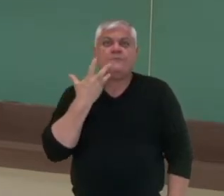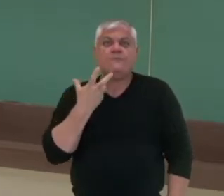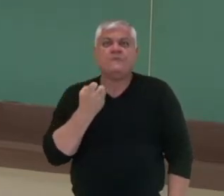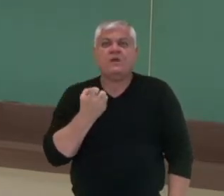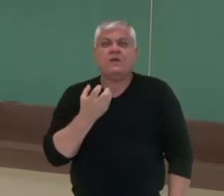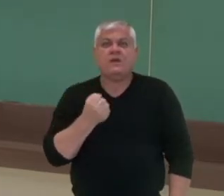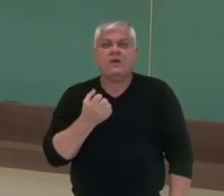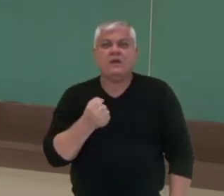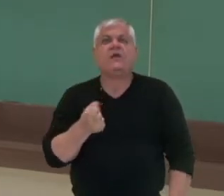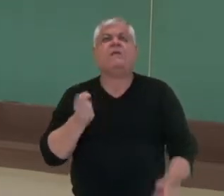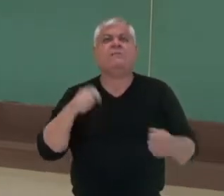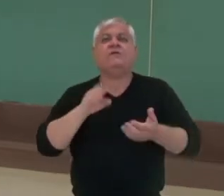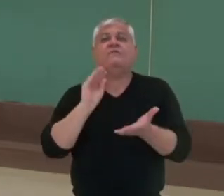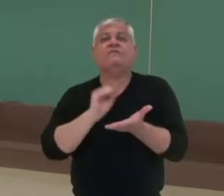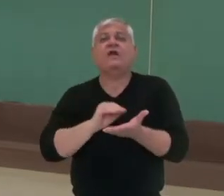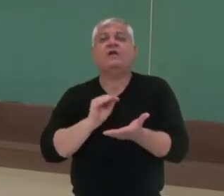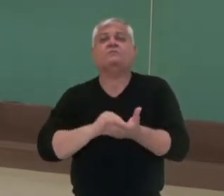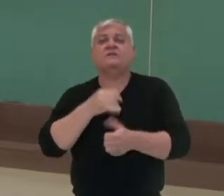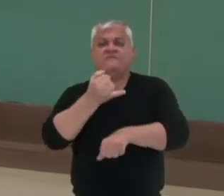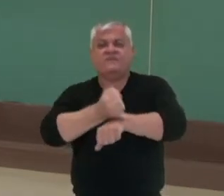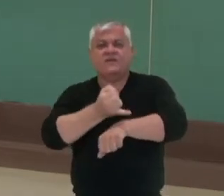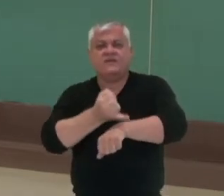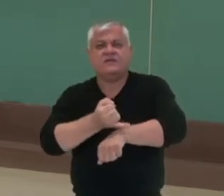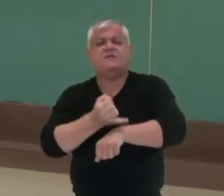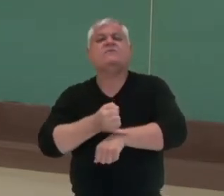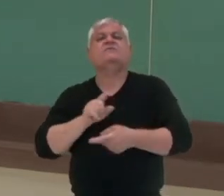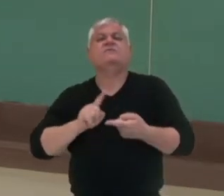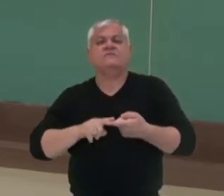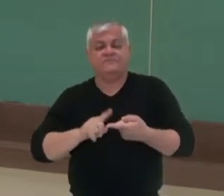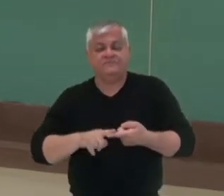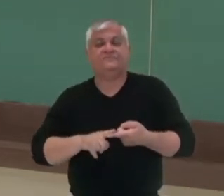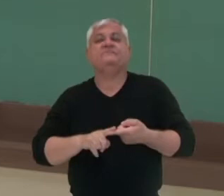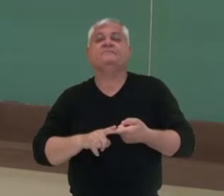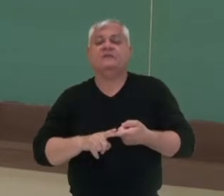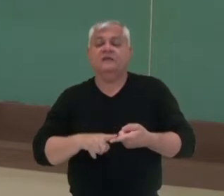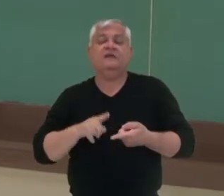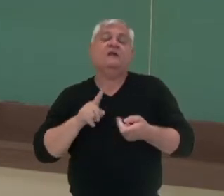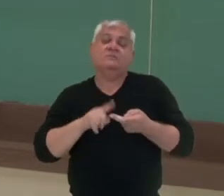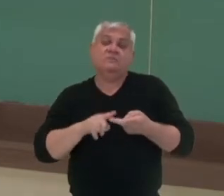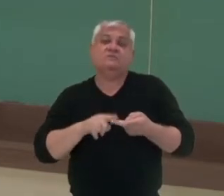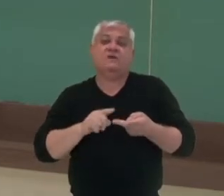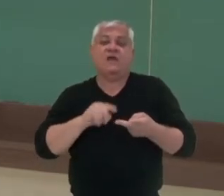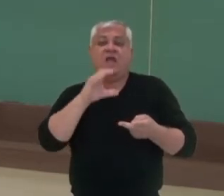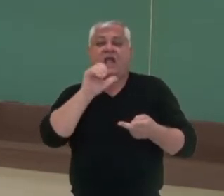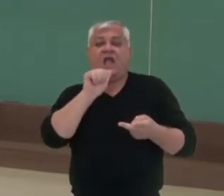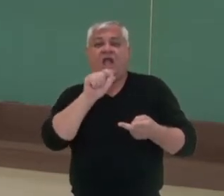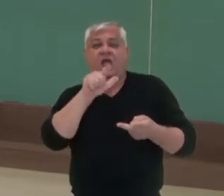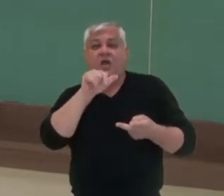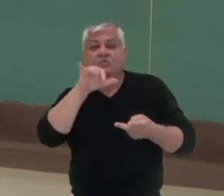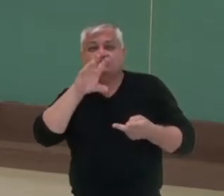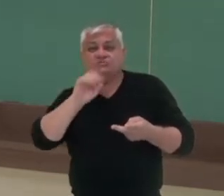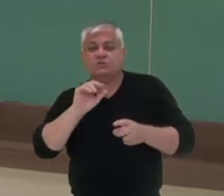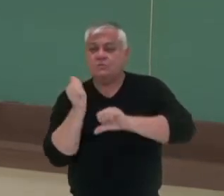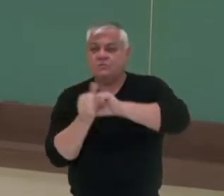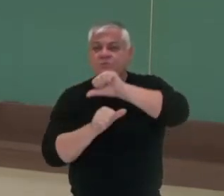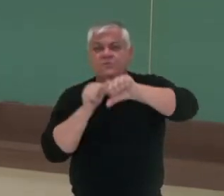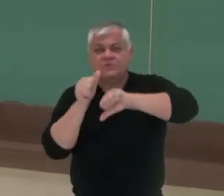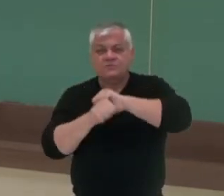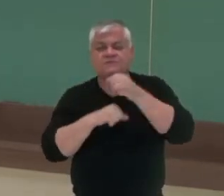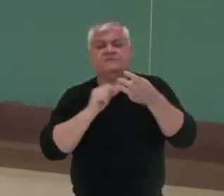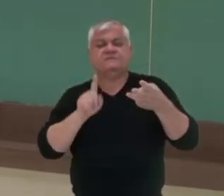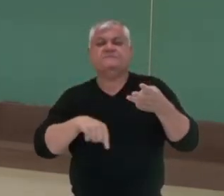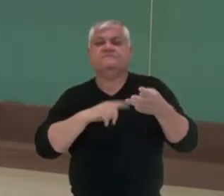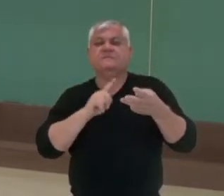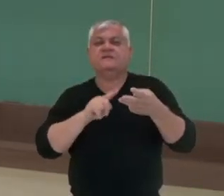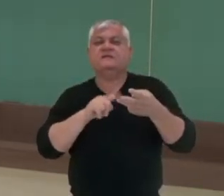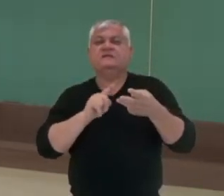por carência de ferro, por exemplo, né? Carencial. Falciforme, quando muda a forma da hemácia. Pode ser perda